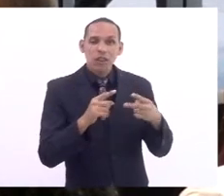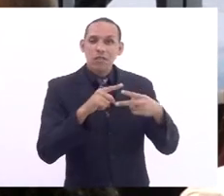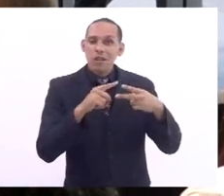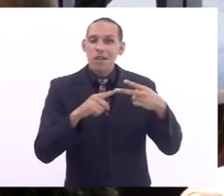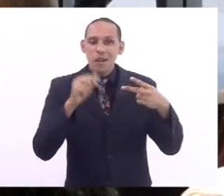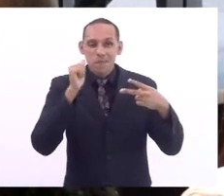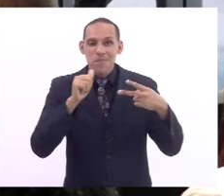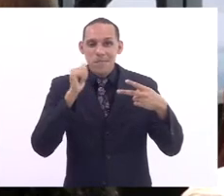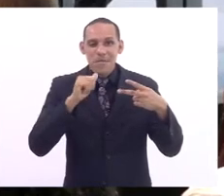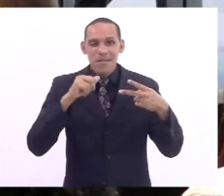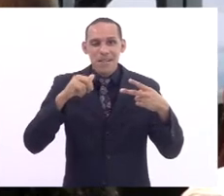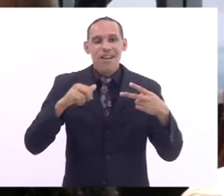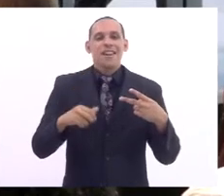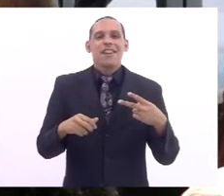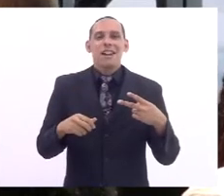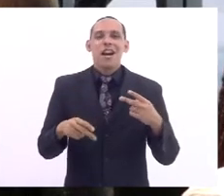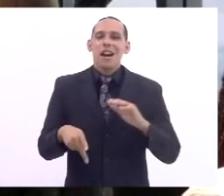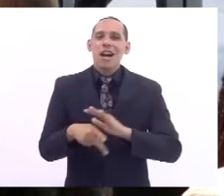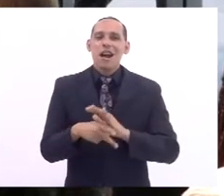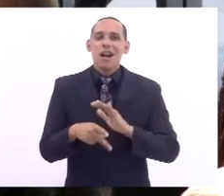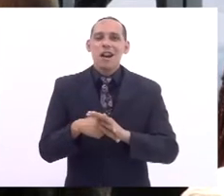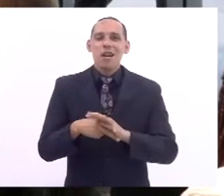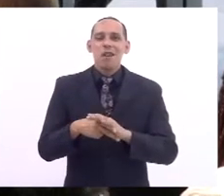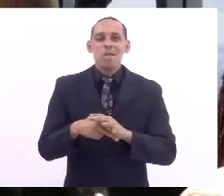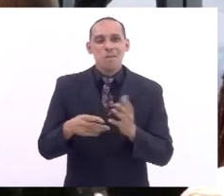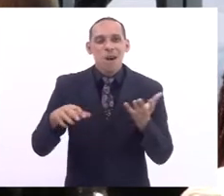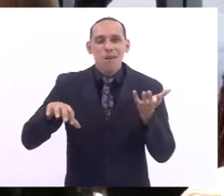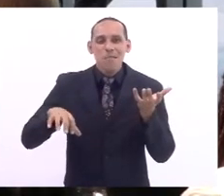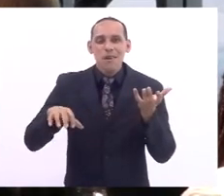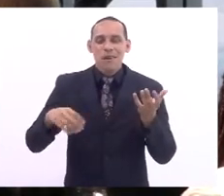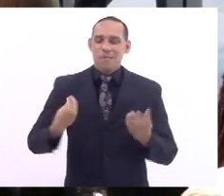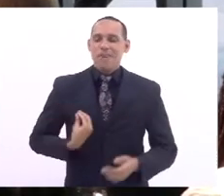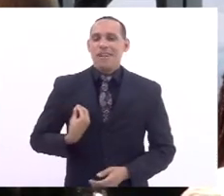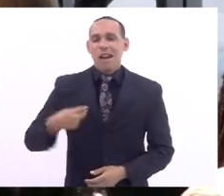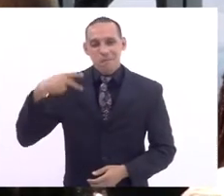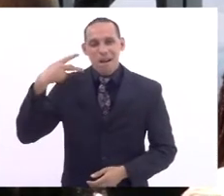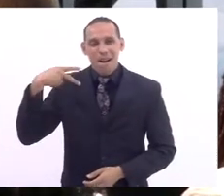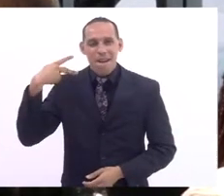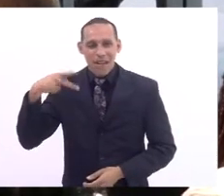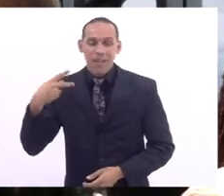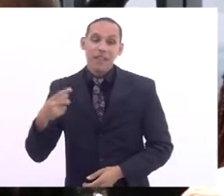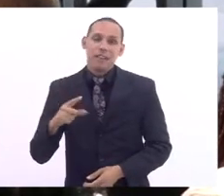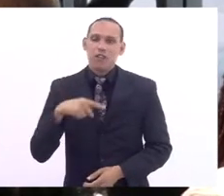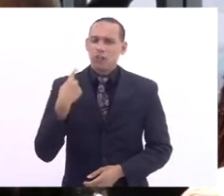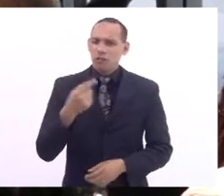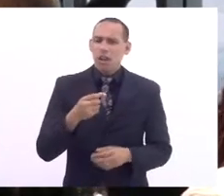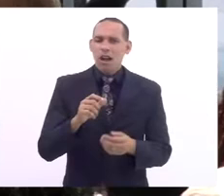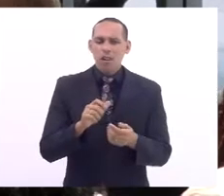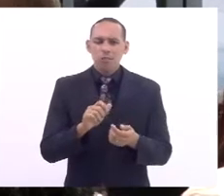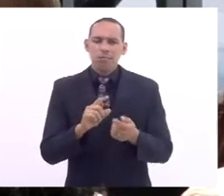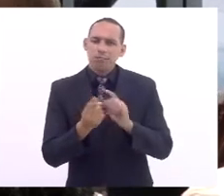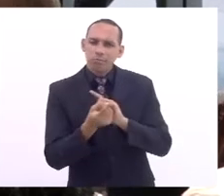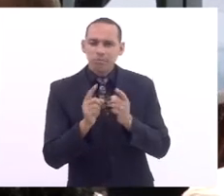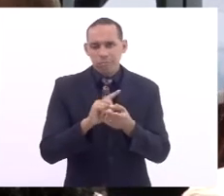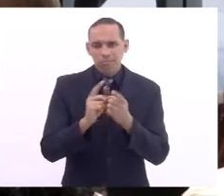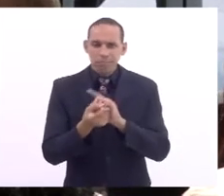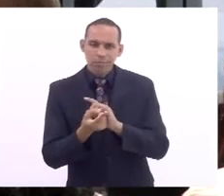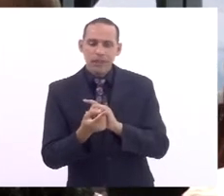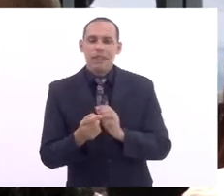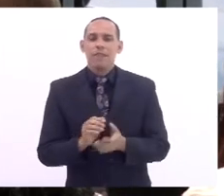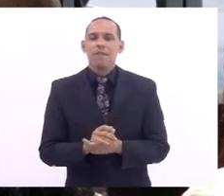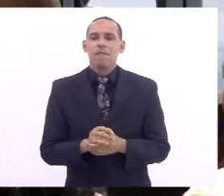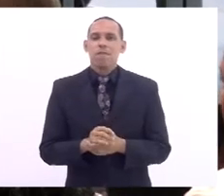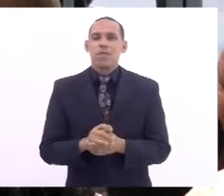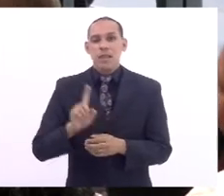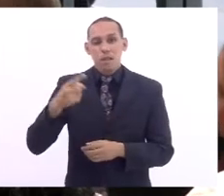duas mulheres parlamentares presentes não é depois do Siri o Romário Régis nós vamos ao terminar com a sociedade civil está bem porque a Marta É a Tainá mais